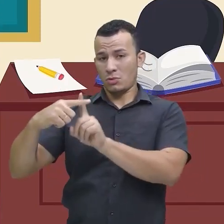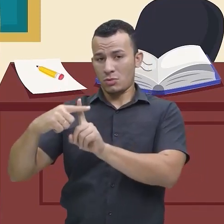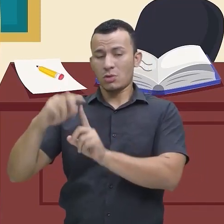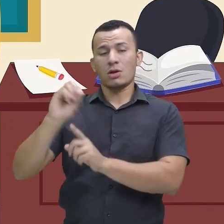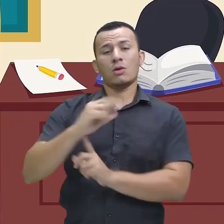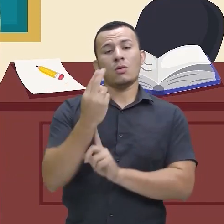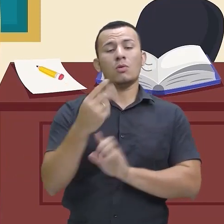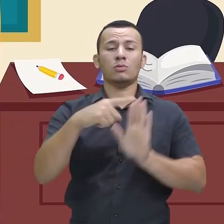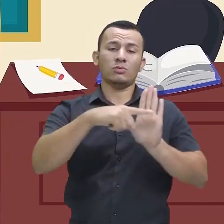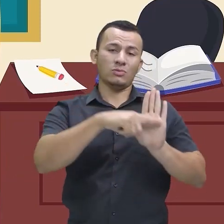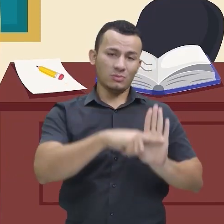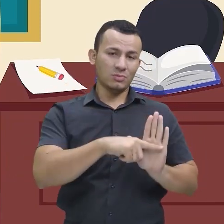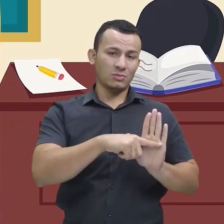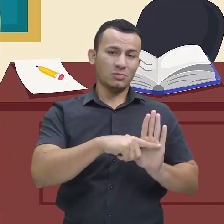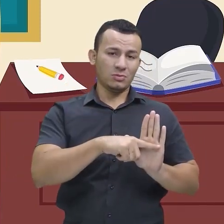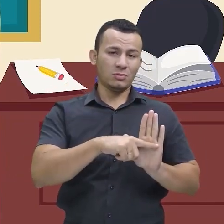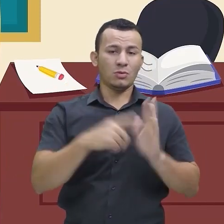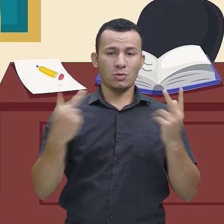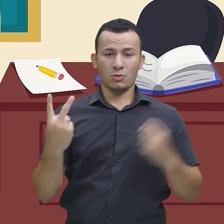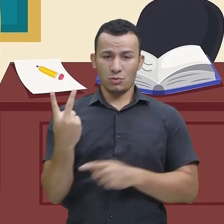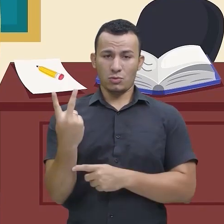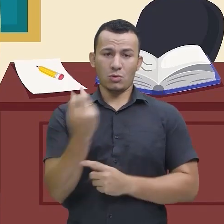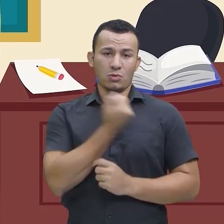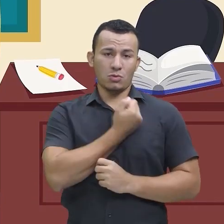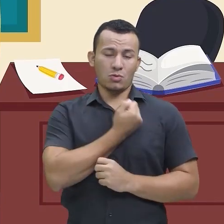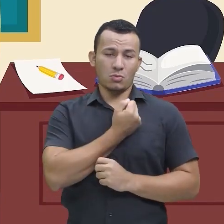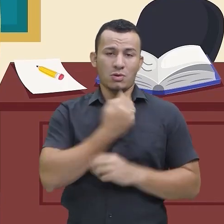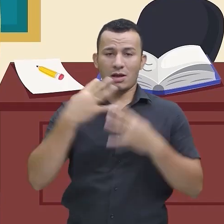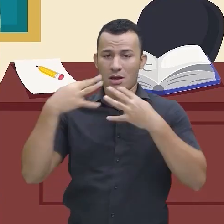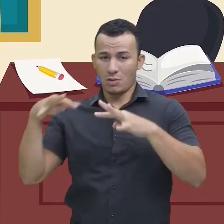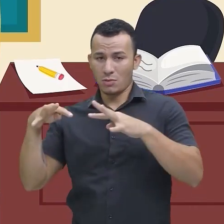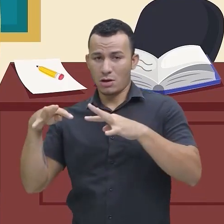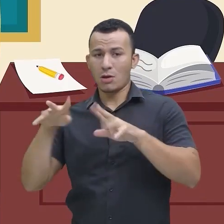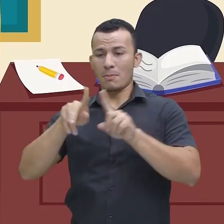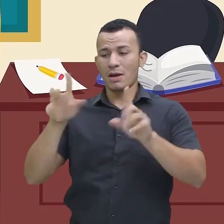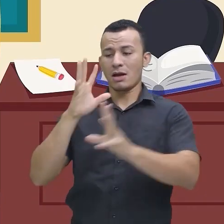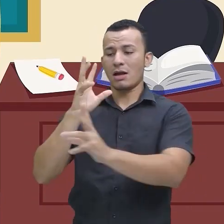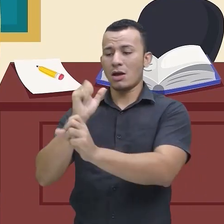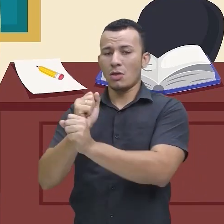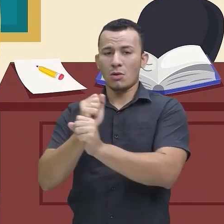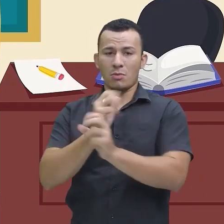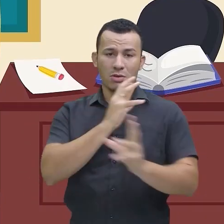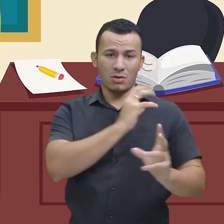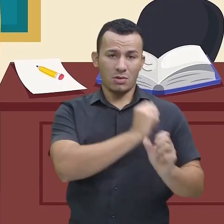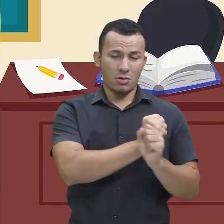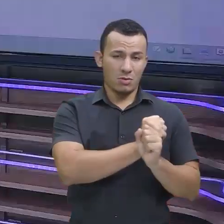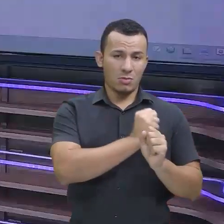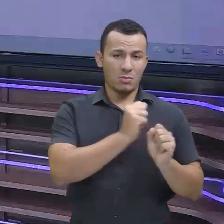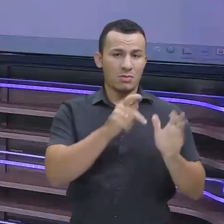de subtrações de dois números naturais que resultem na mesma soma ou diferença.